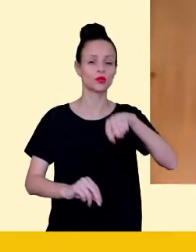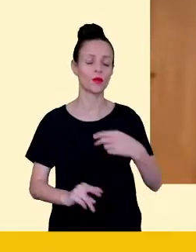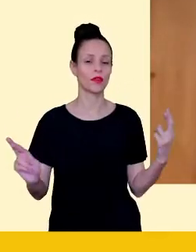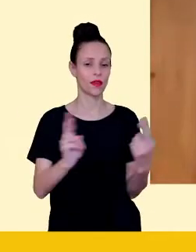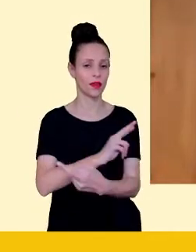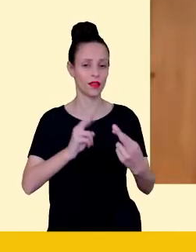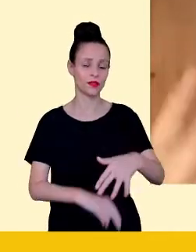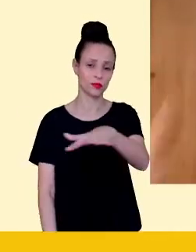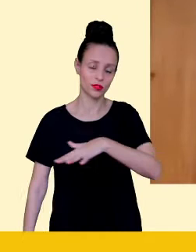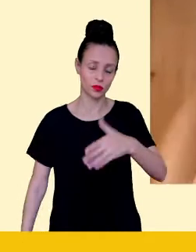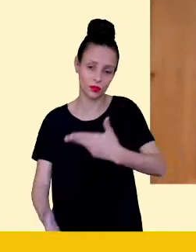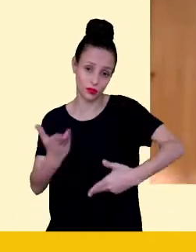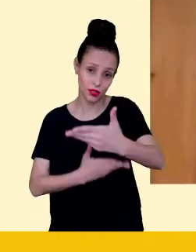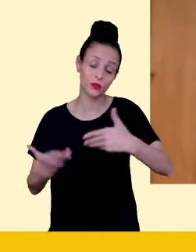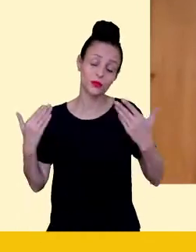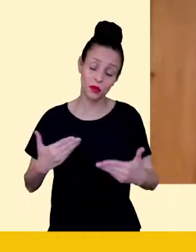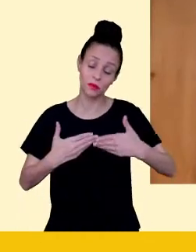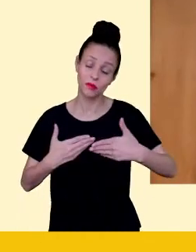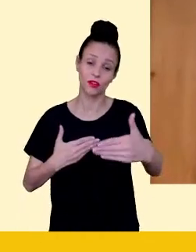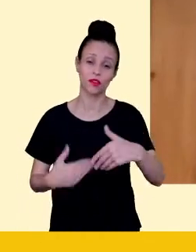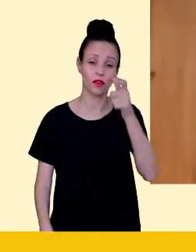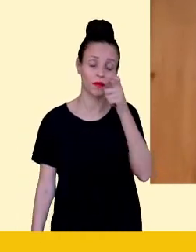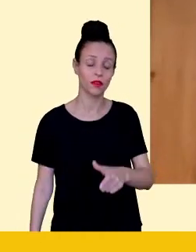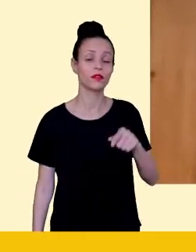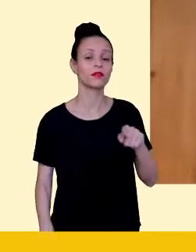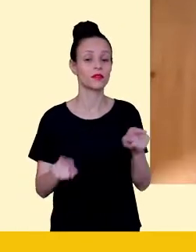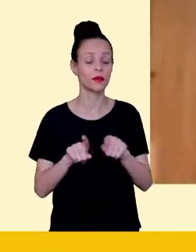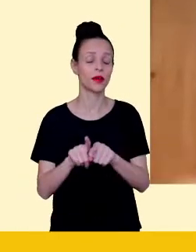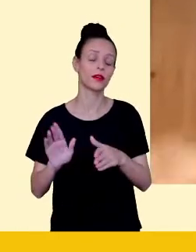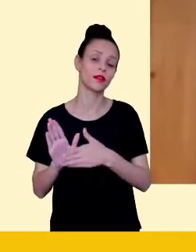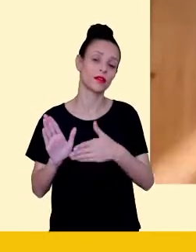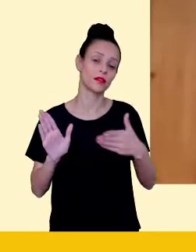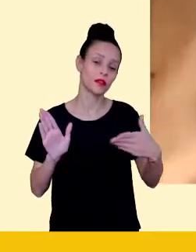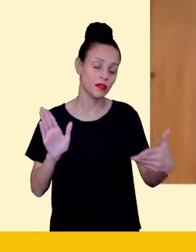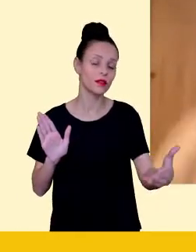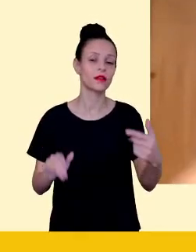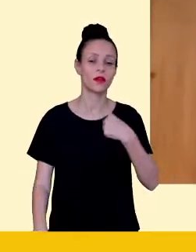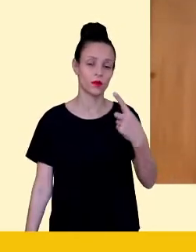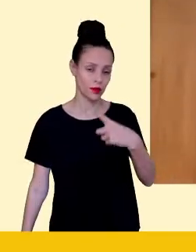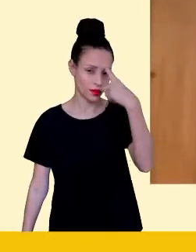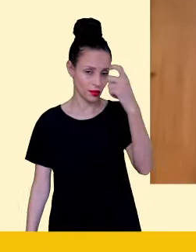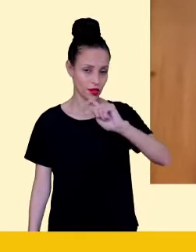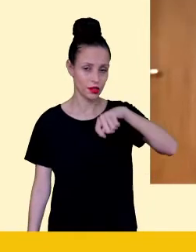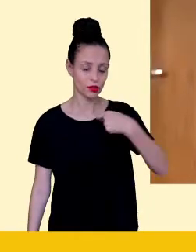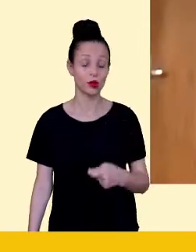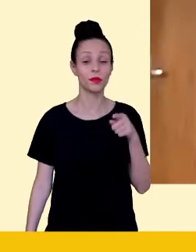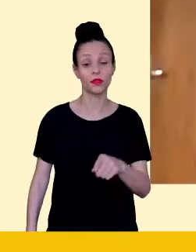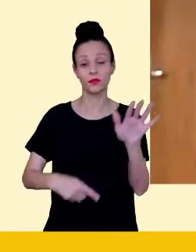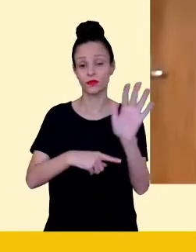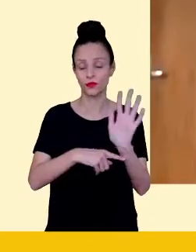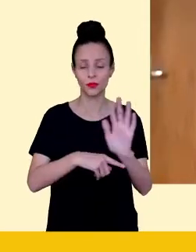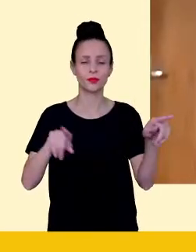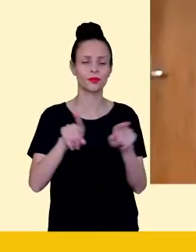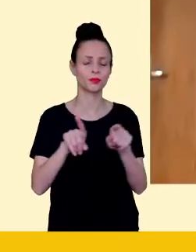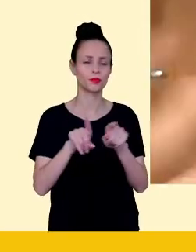relação entre espaço e imagem, assim, então, para mim, partiu um pouco disso. E acho que daí, então, com o tempo veio um pouco a